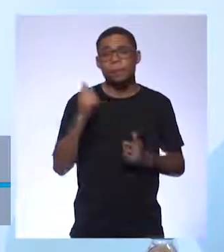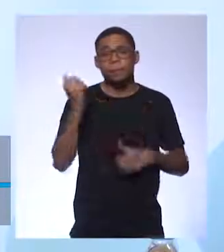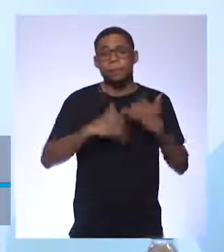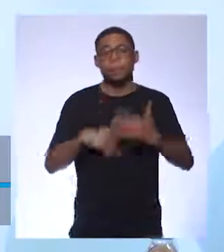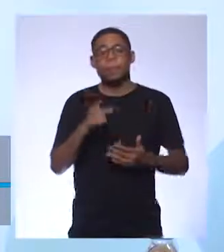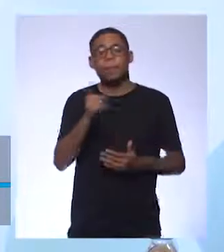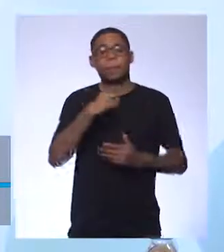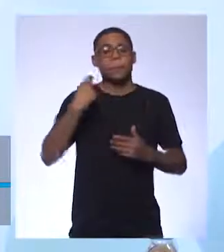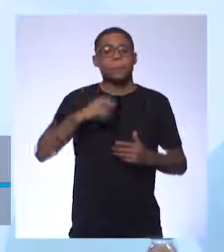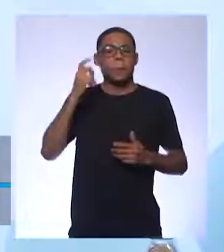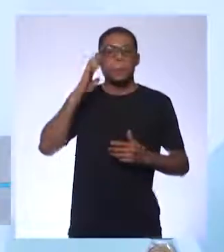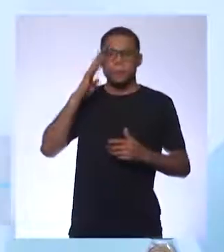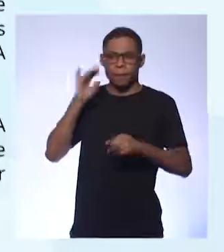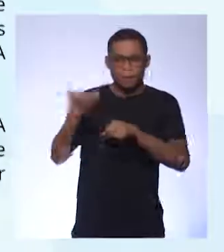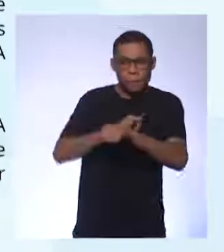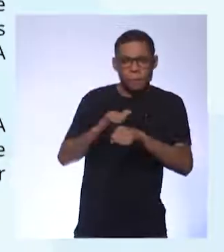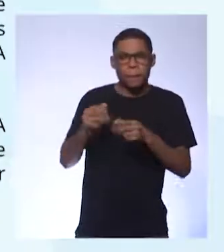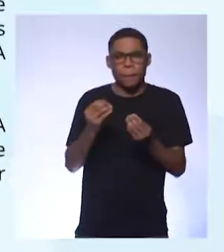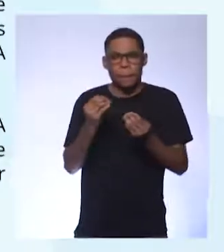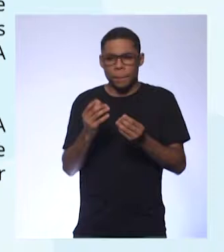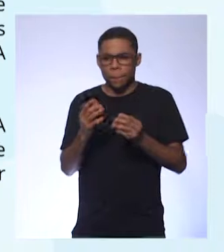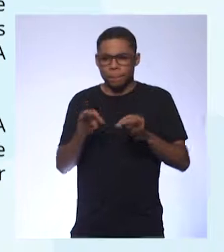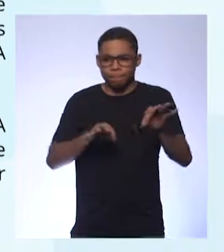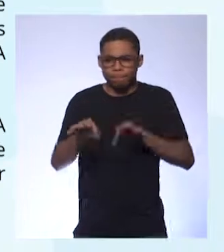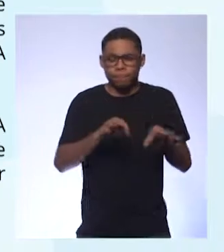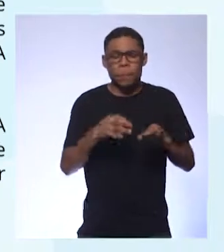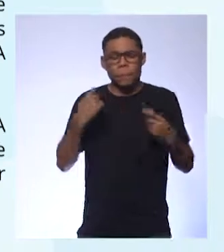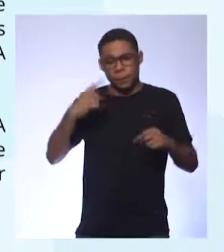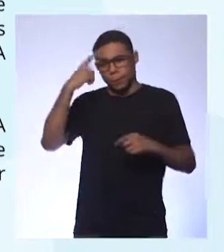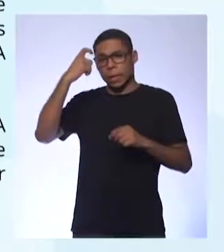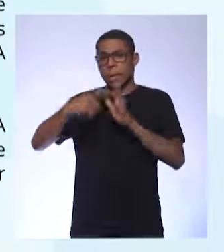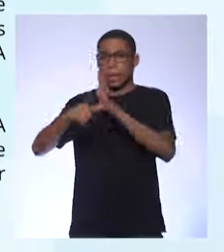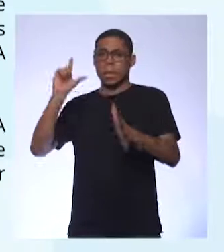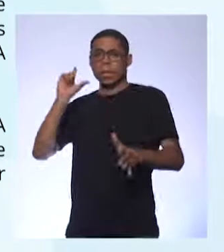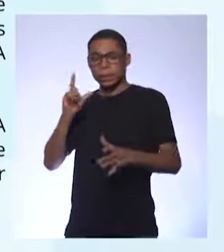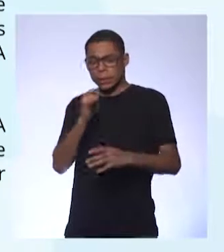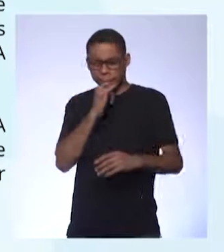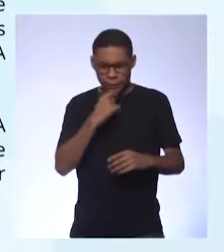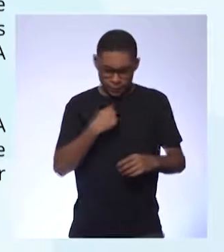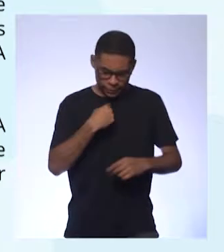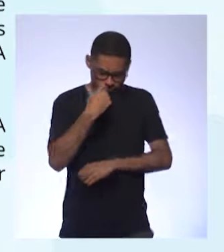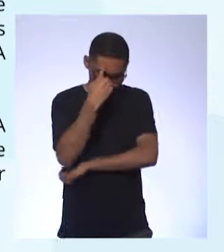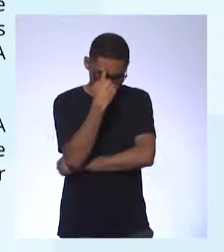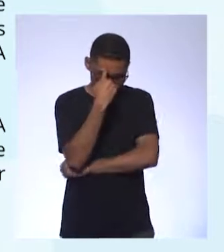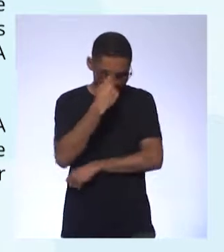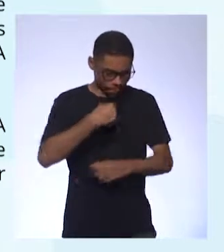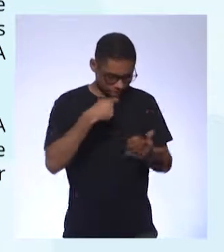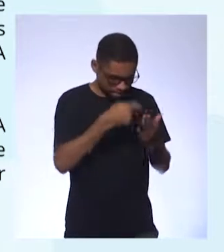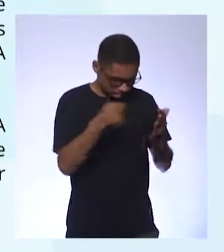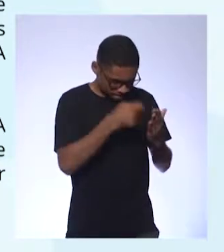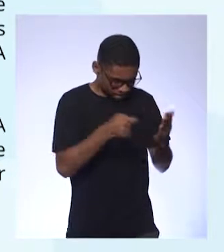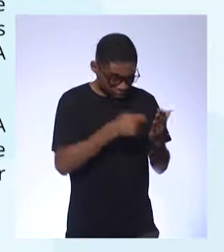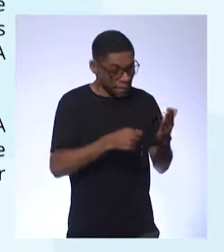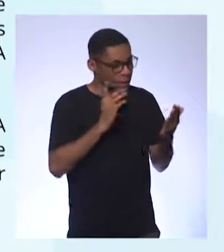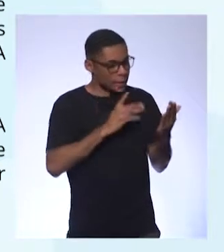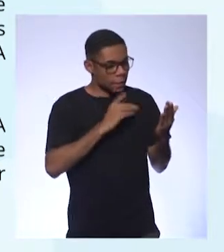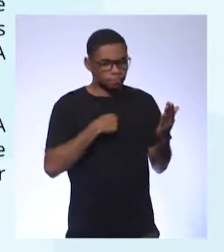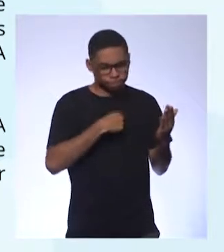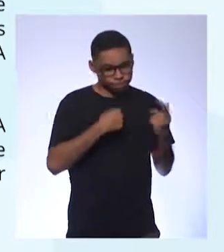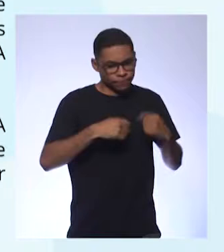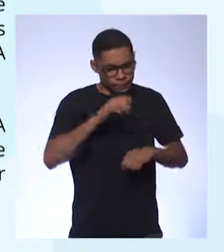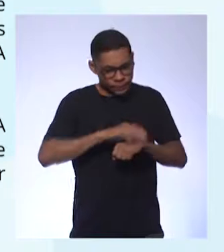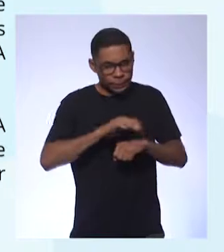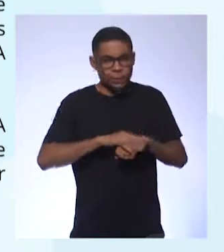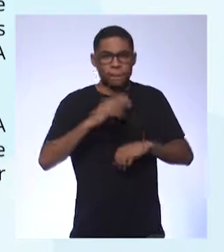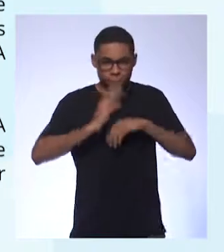na materialidade, você tem que ter a ideia antes, tem que tirar a ideia do papel para passar para o material. Tem a questão